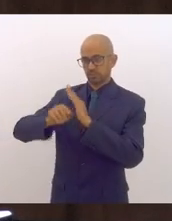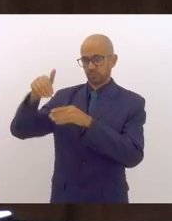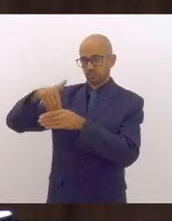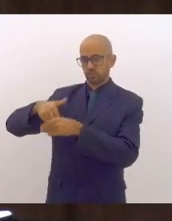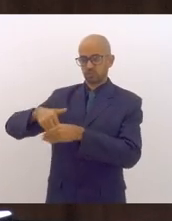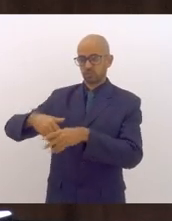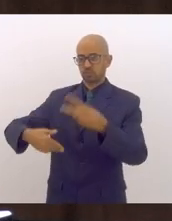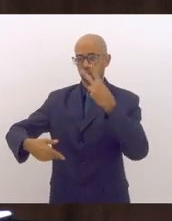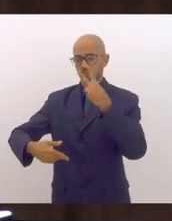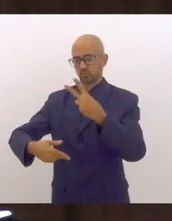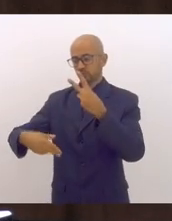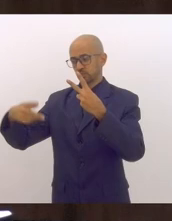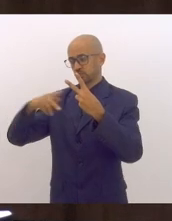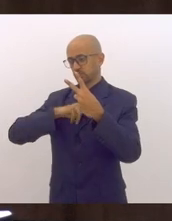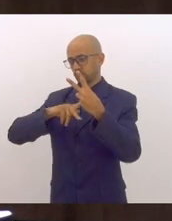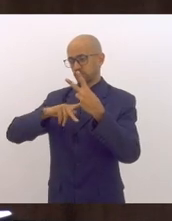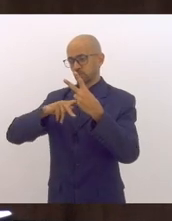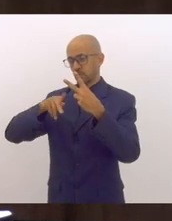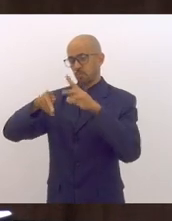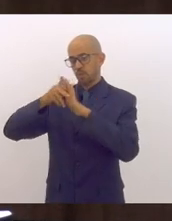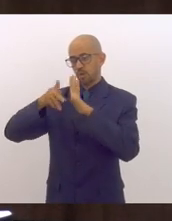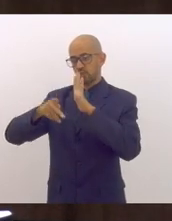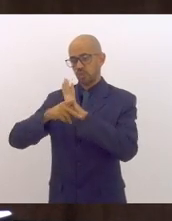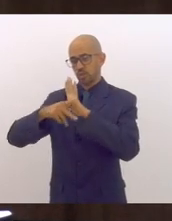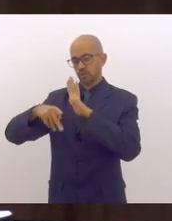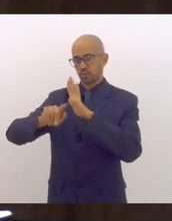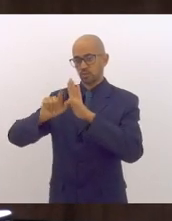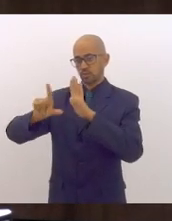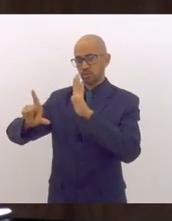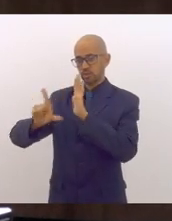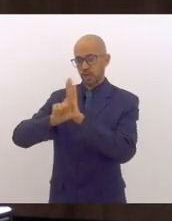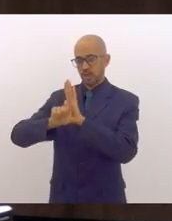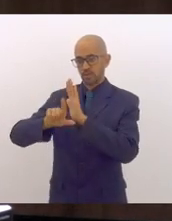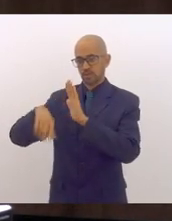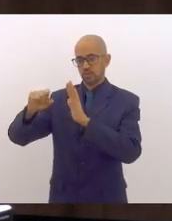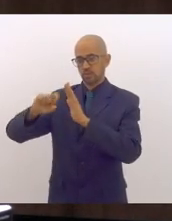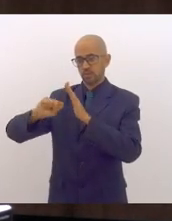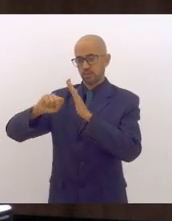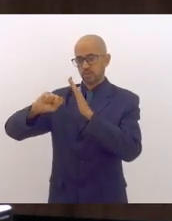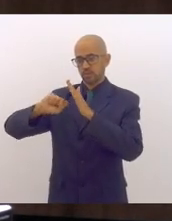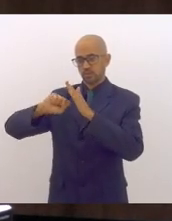dois projetos de lei que tiveram seus vetos